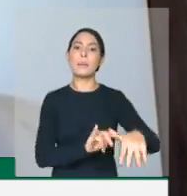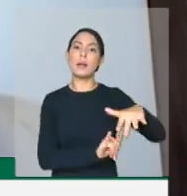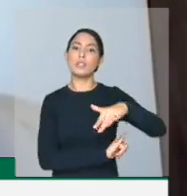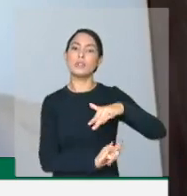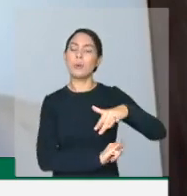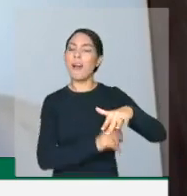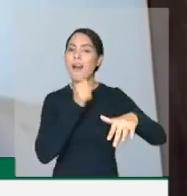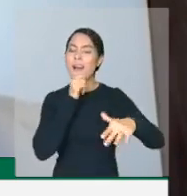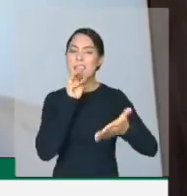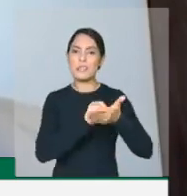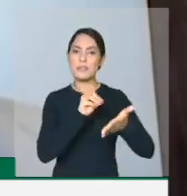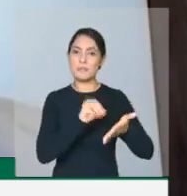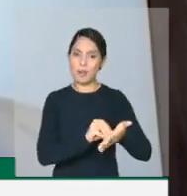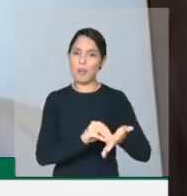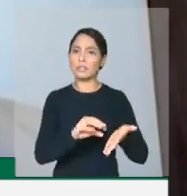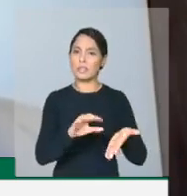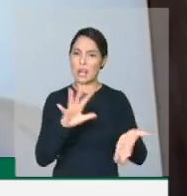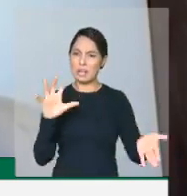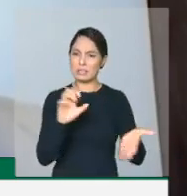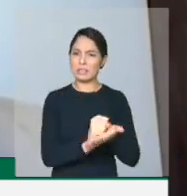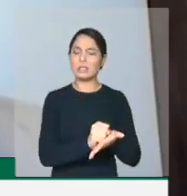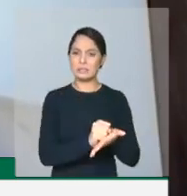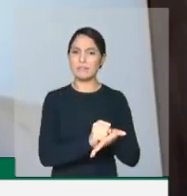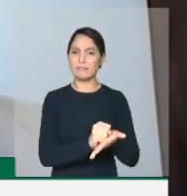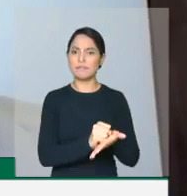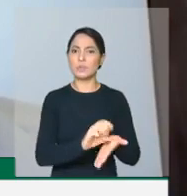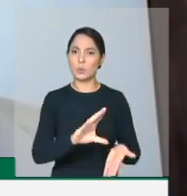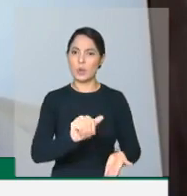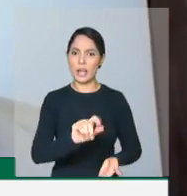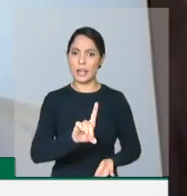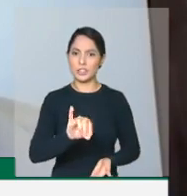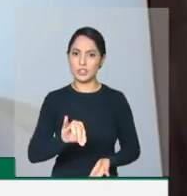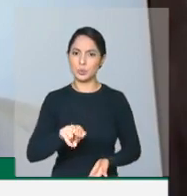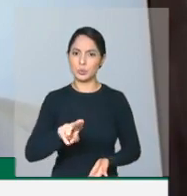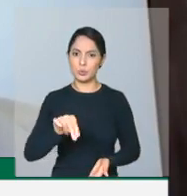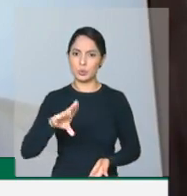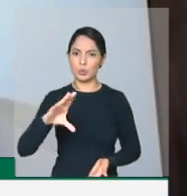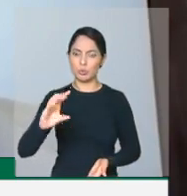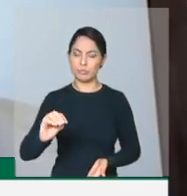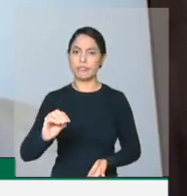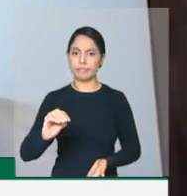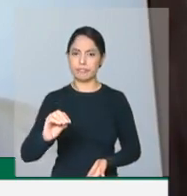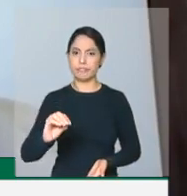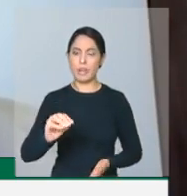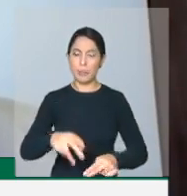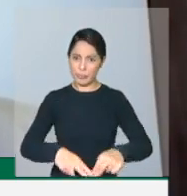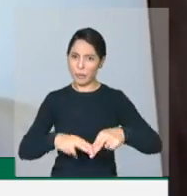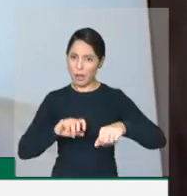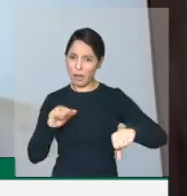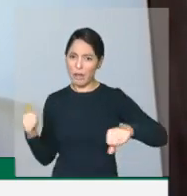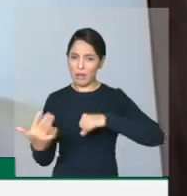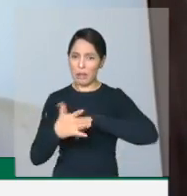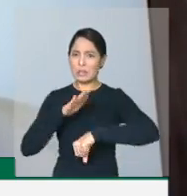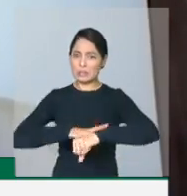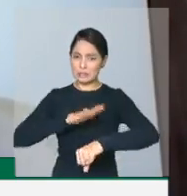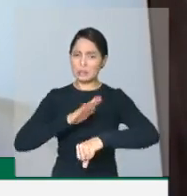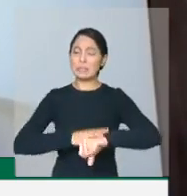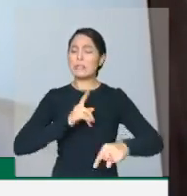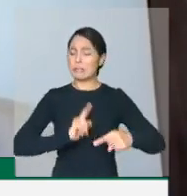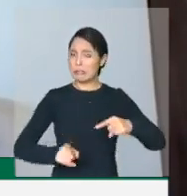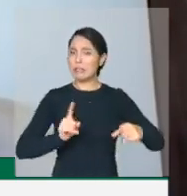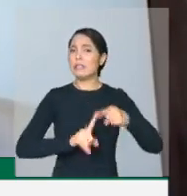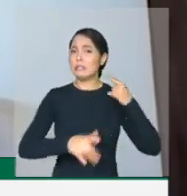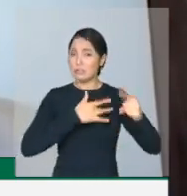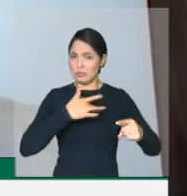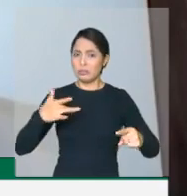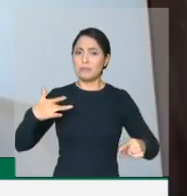no Cadastro Único, atingidas pelo forte choque de renda decorrente do combate à crise sanitária causada